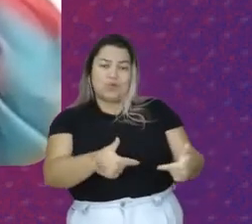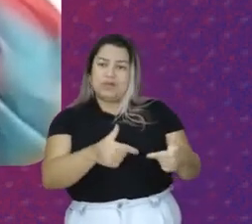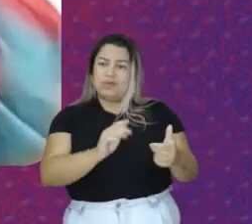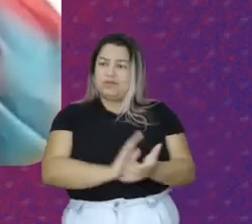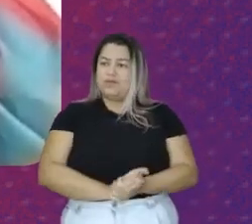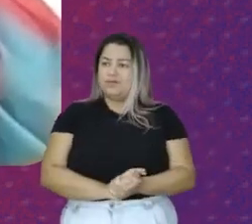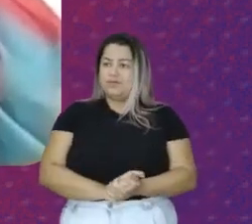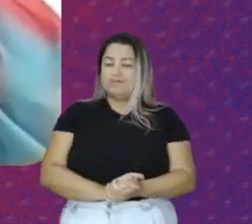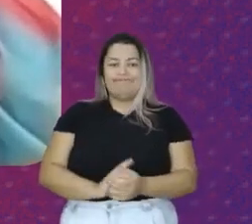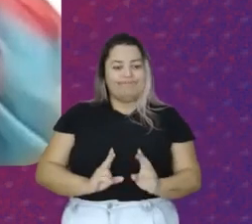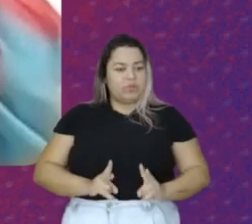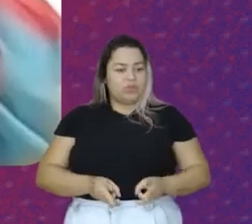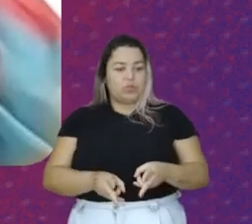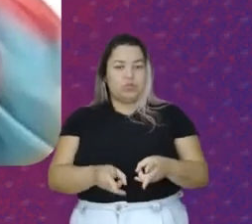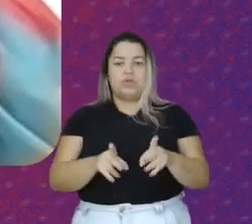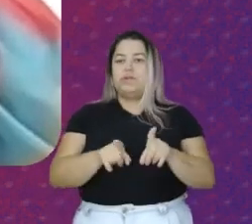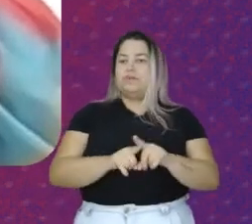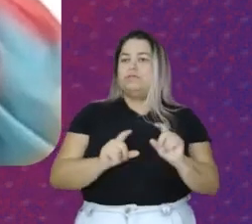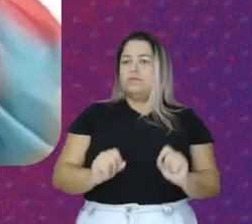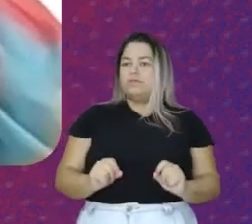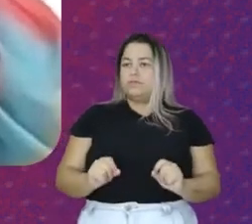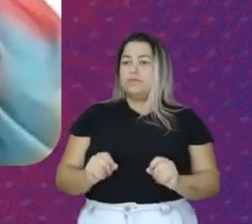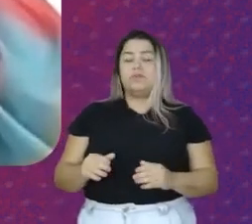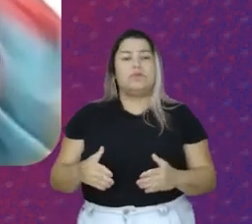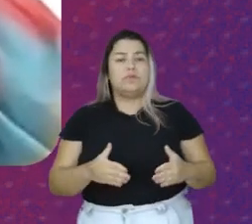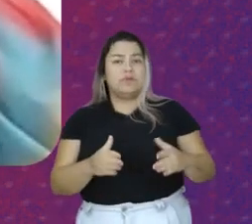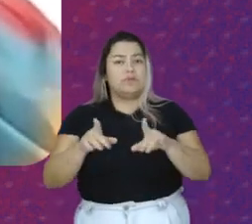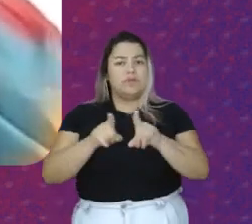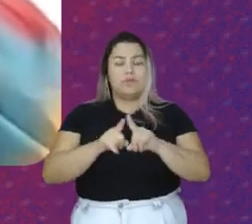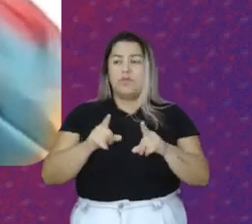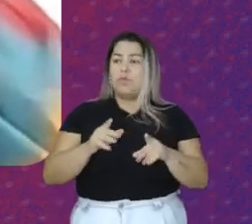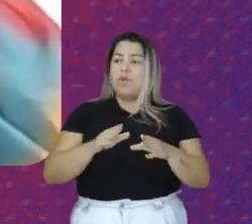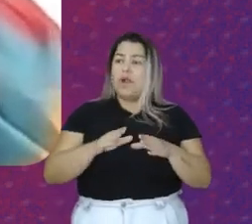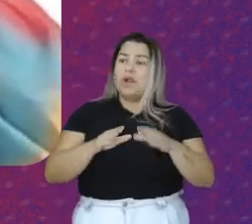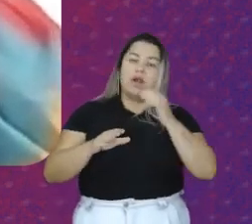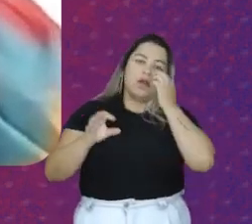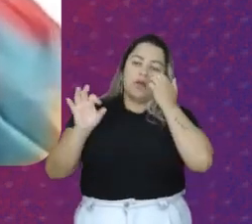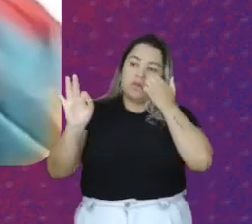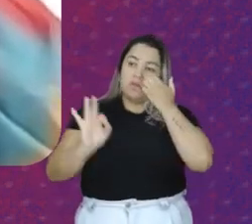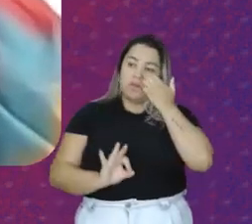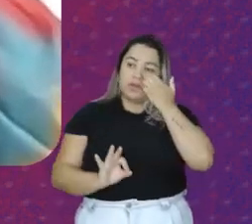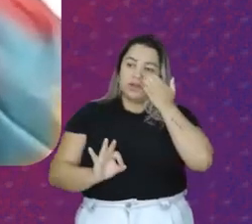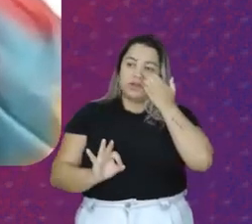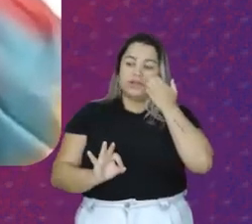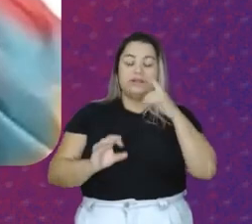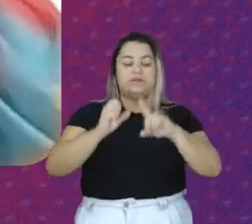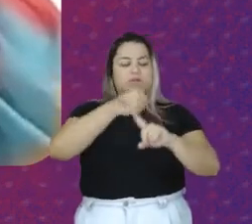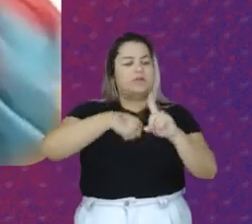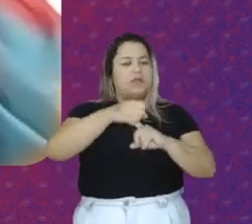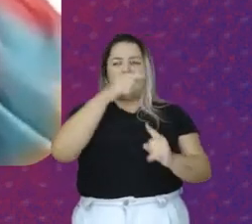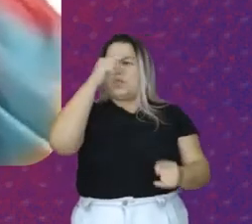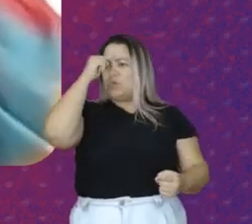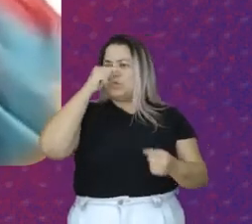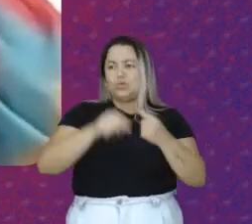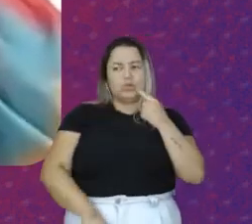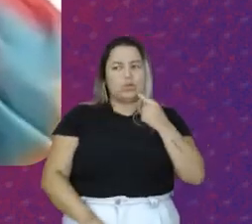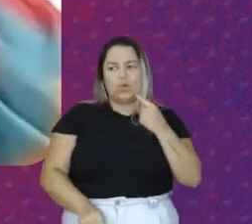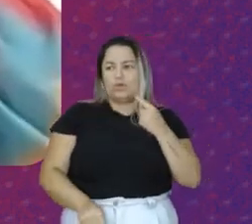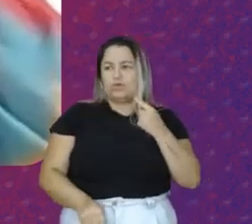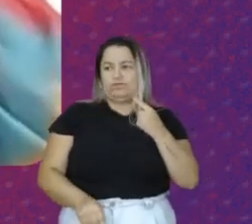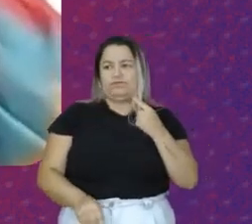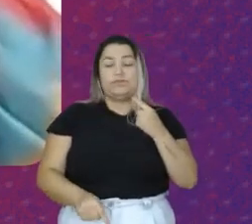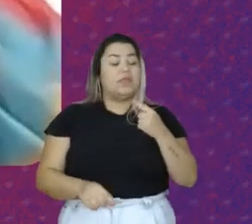excludentes, segmentadas, destinadas a apenas uma parcela da sociedade. Eu discordo veementemente.